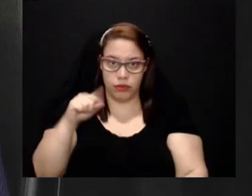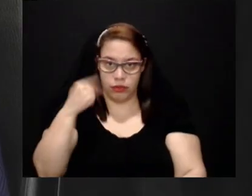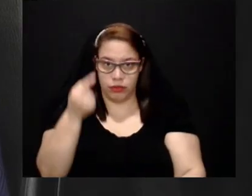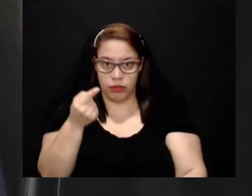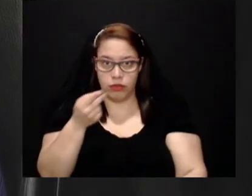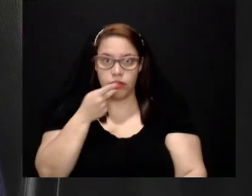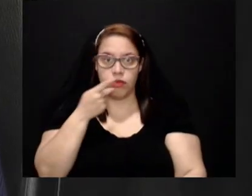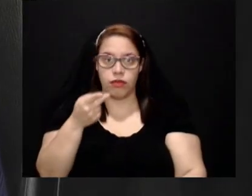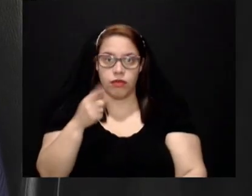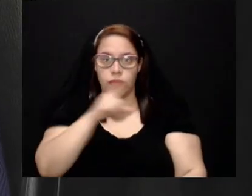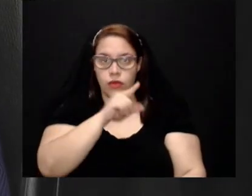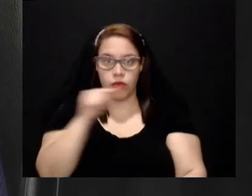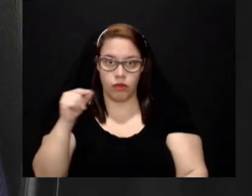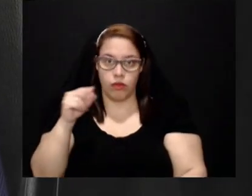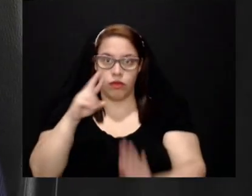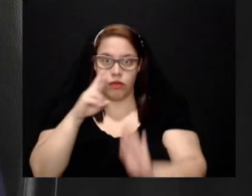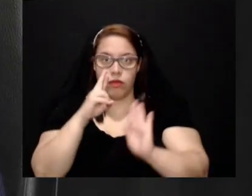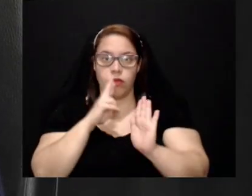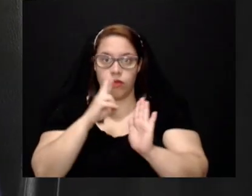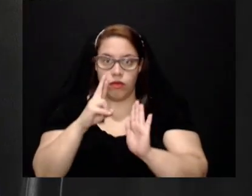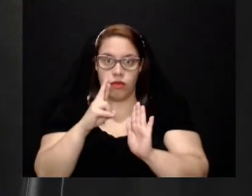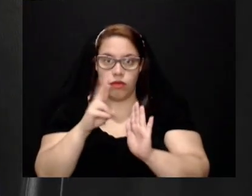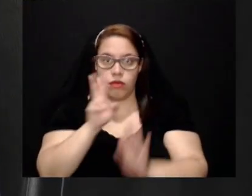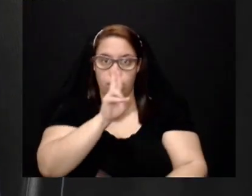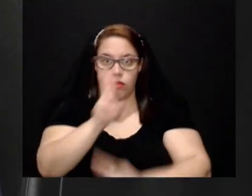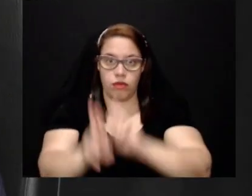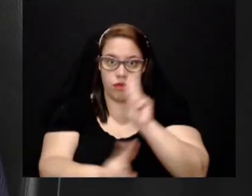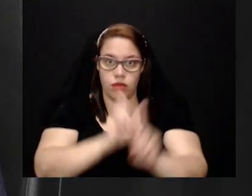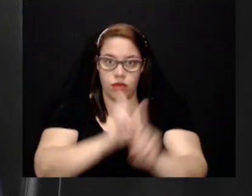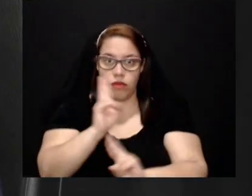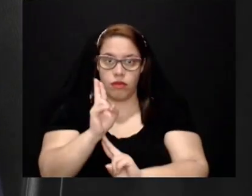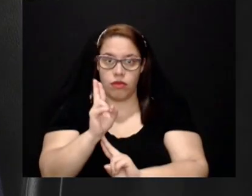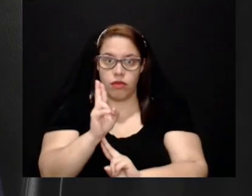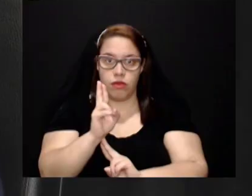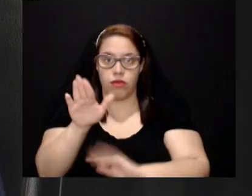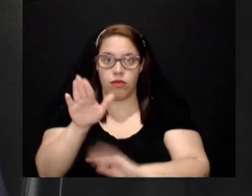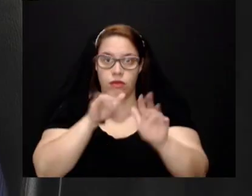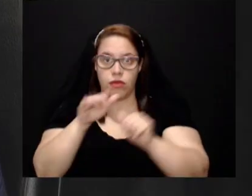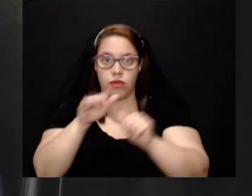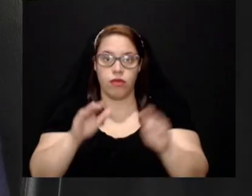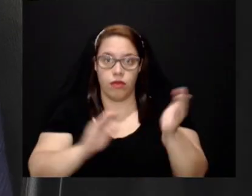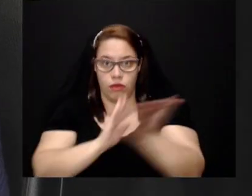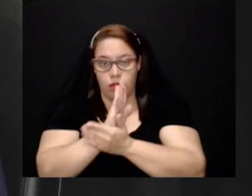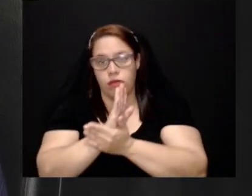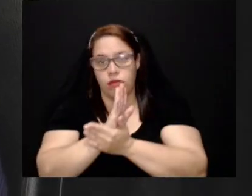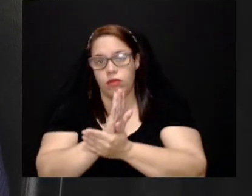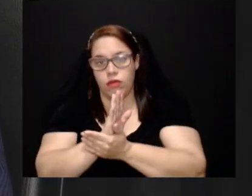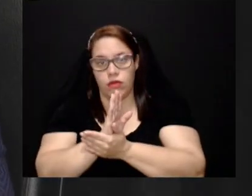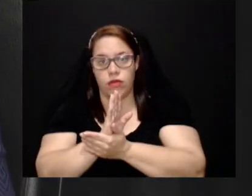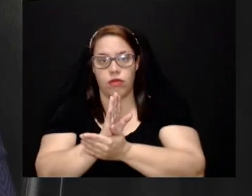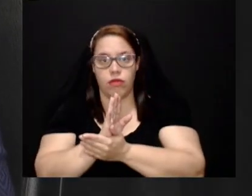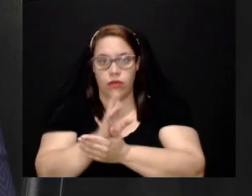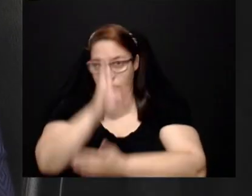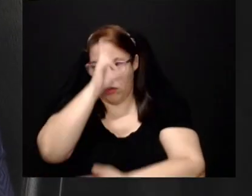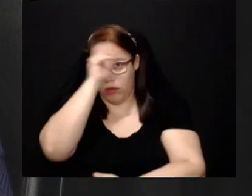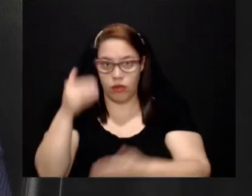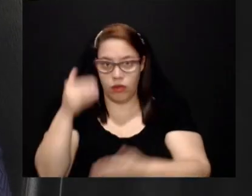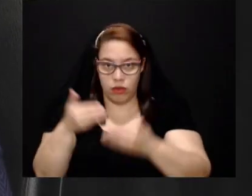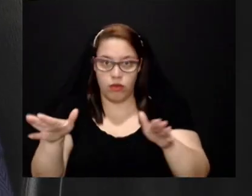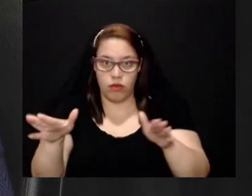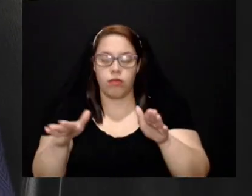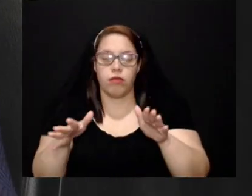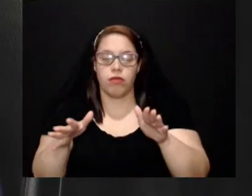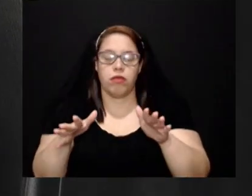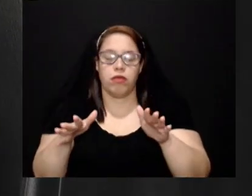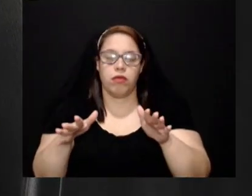saiu a nomeação, né, convocação, e eu entrei. E aí a prefeitura abriu muitas portas, né?